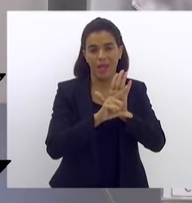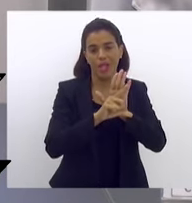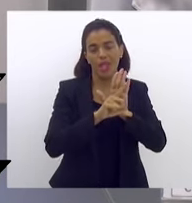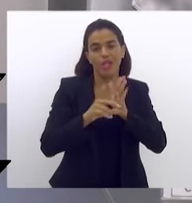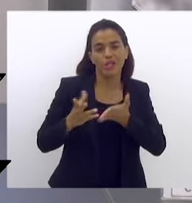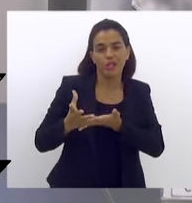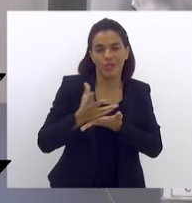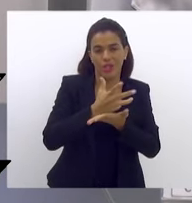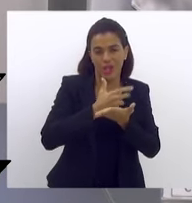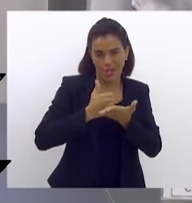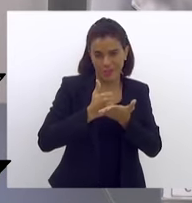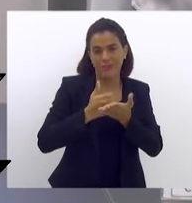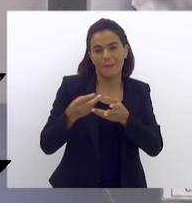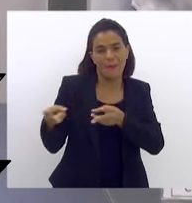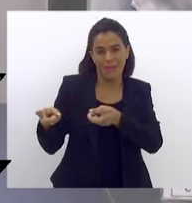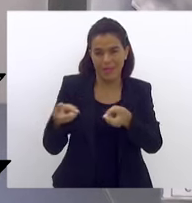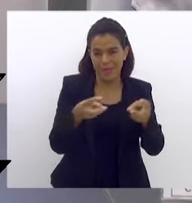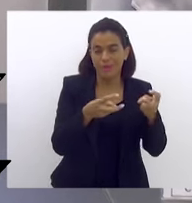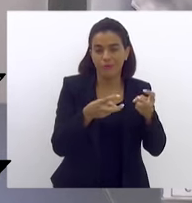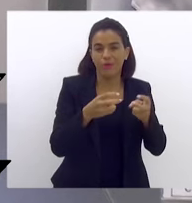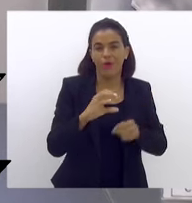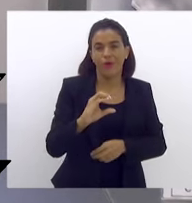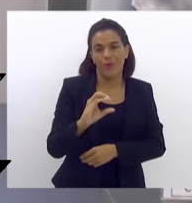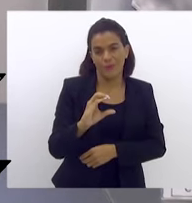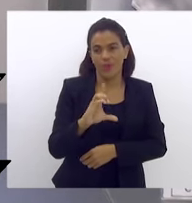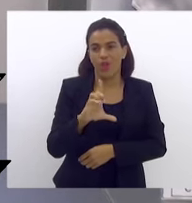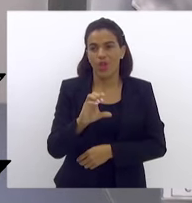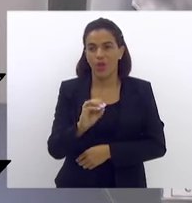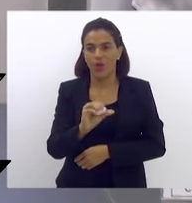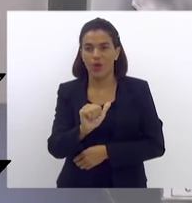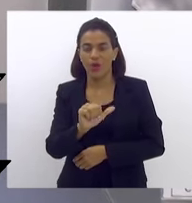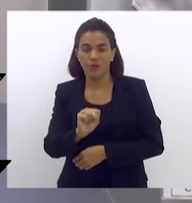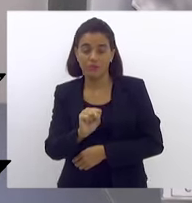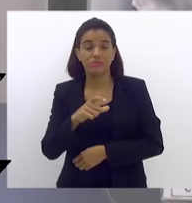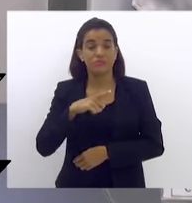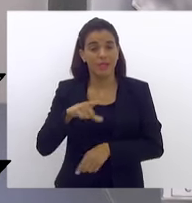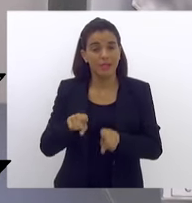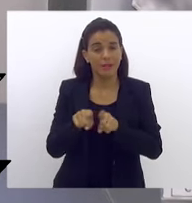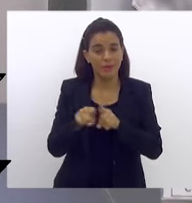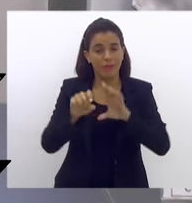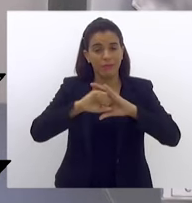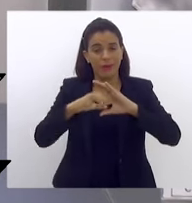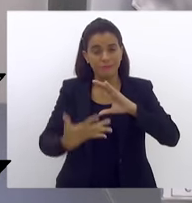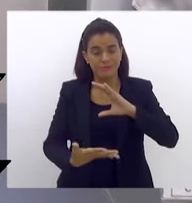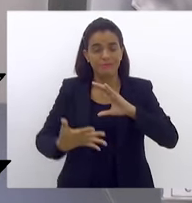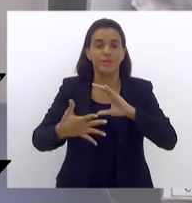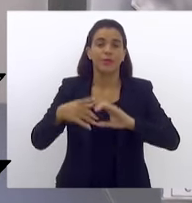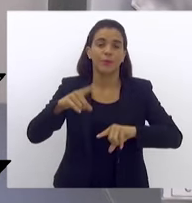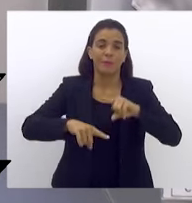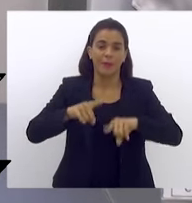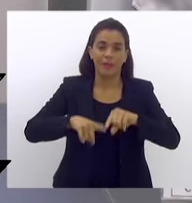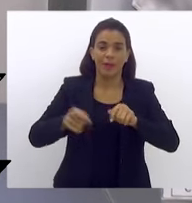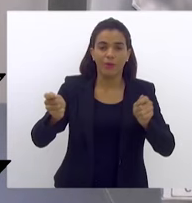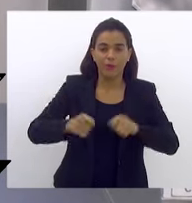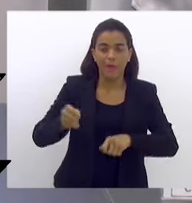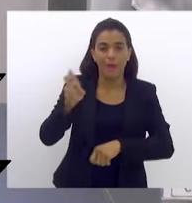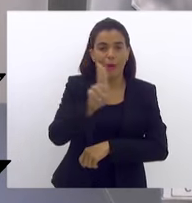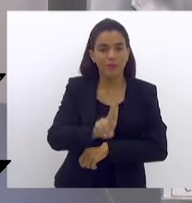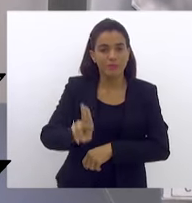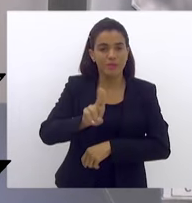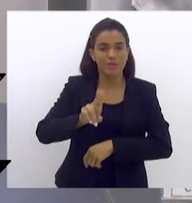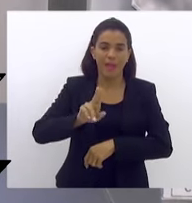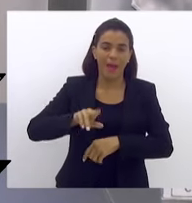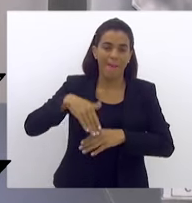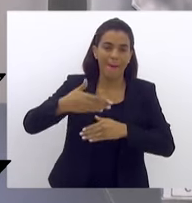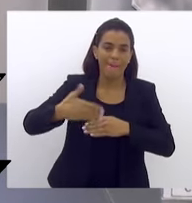dotação será uma economia É bom que se di tem um aspecto dos reutilizáveis que se trata passa a se tratar uma economia e tem de fato uma